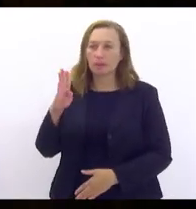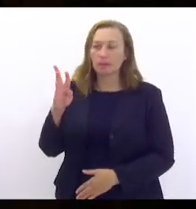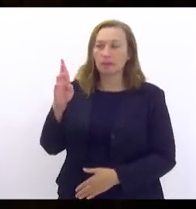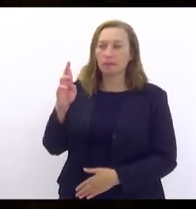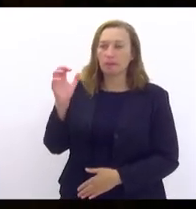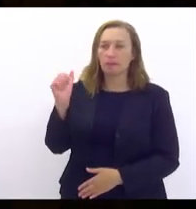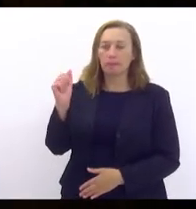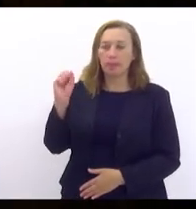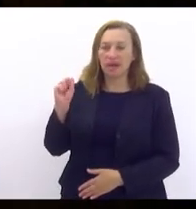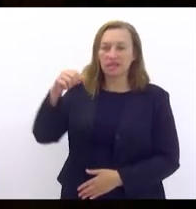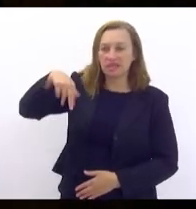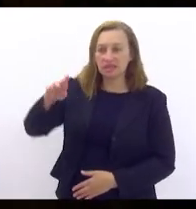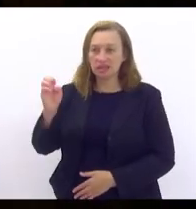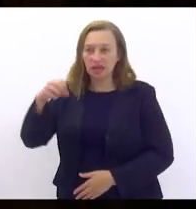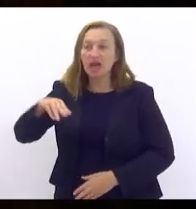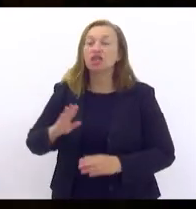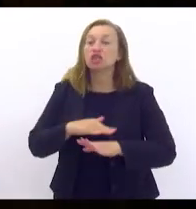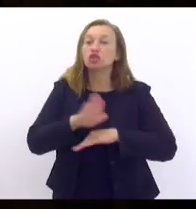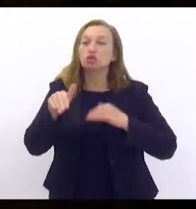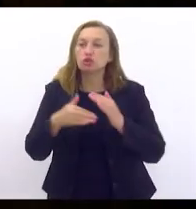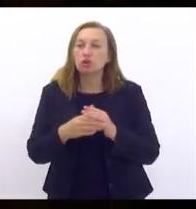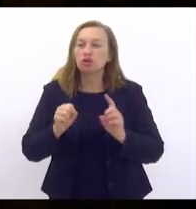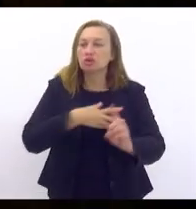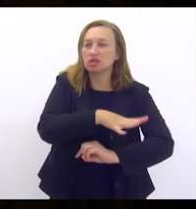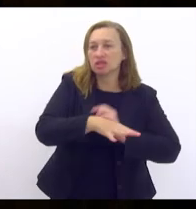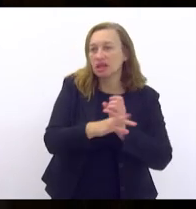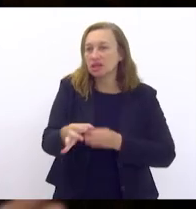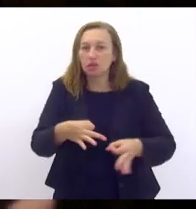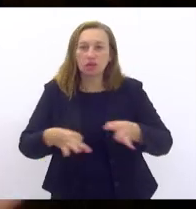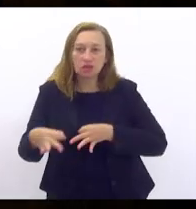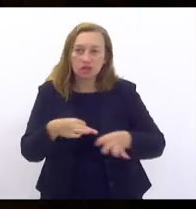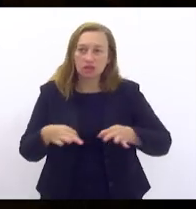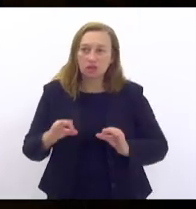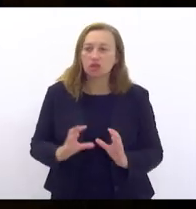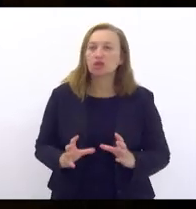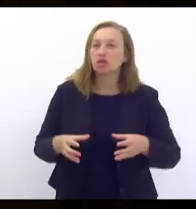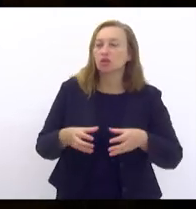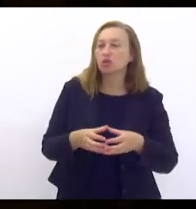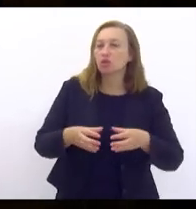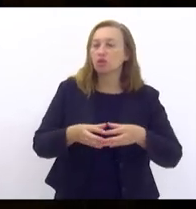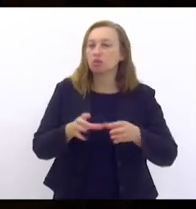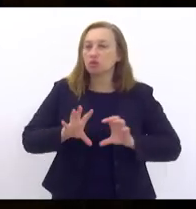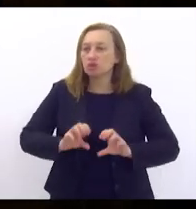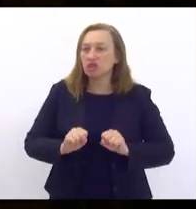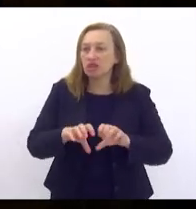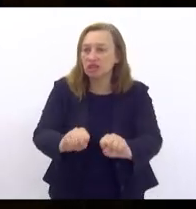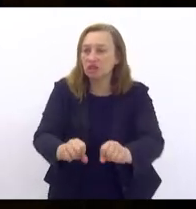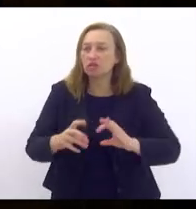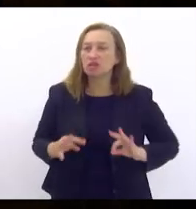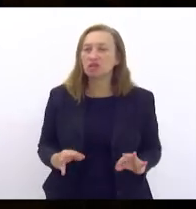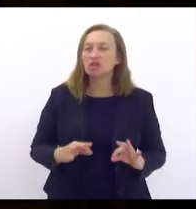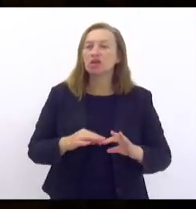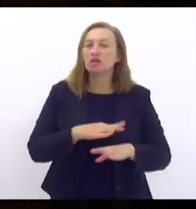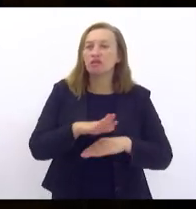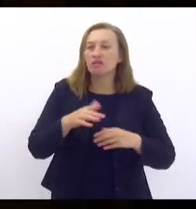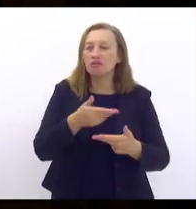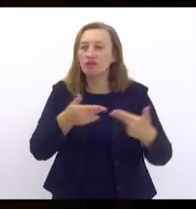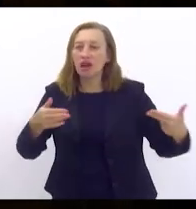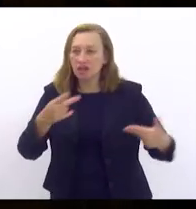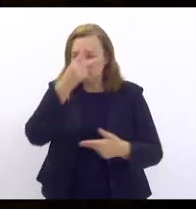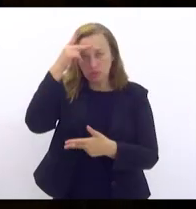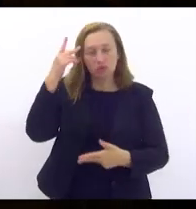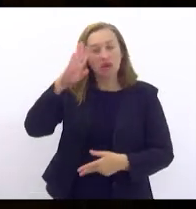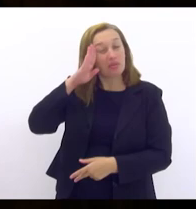a gente tem a sociedade civil organizada as cooperativas de catadores a gente tem uma série de atores que é fundamental